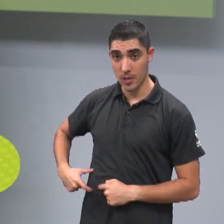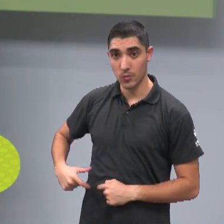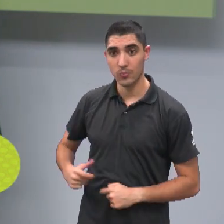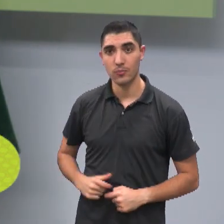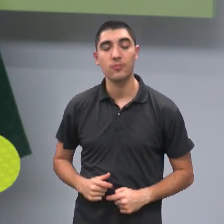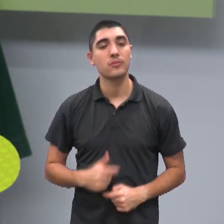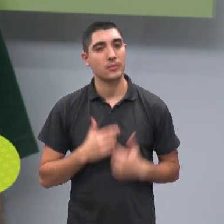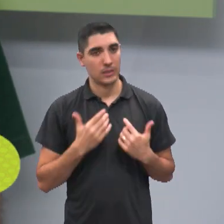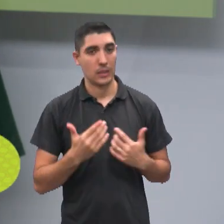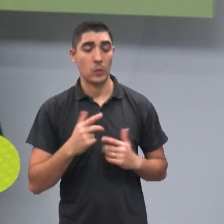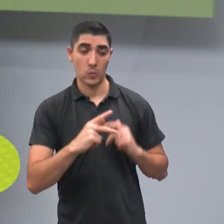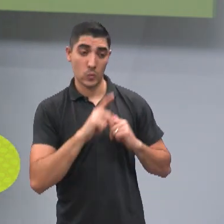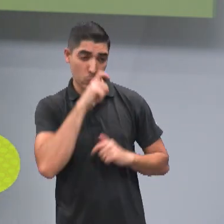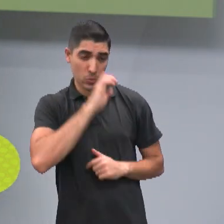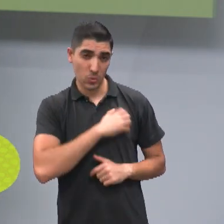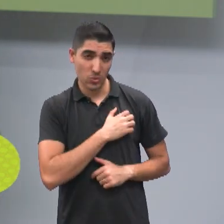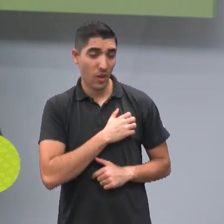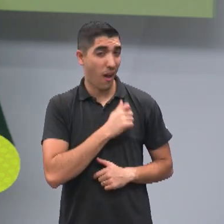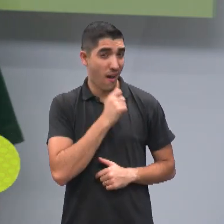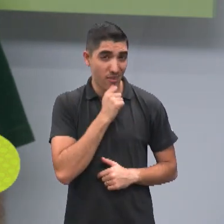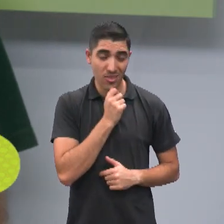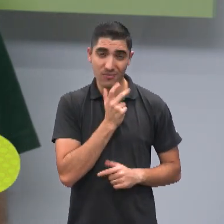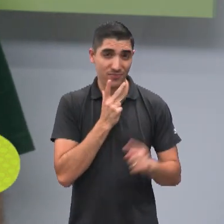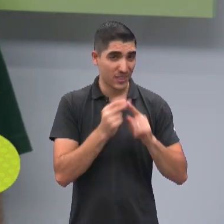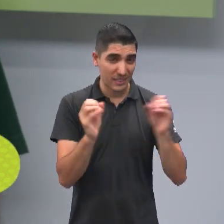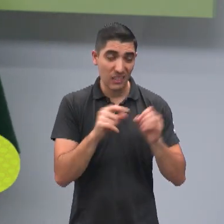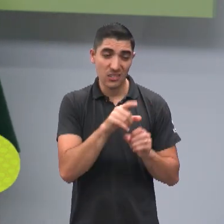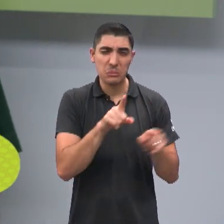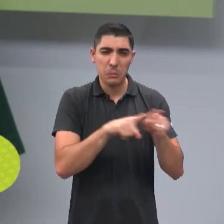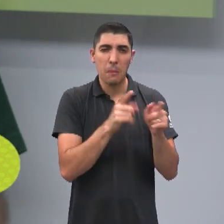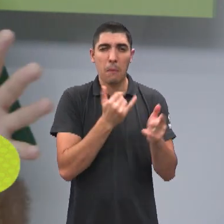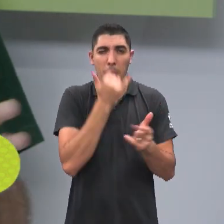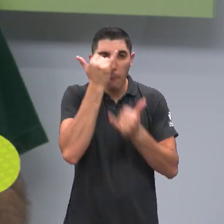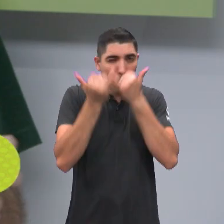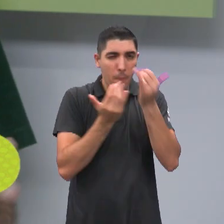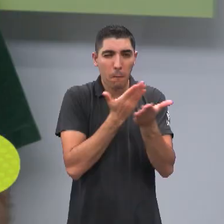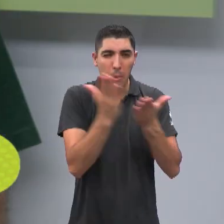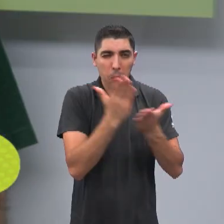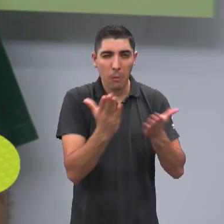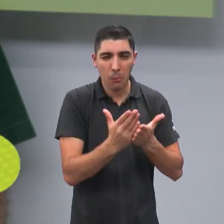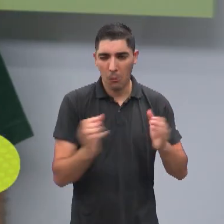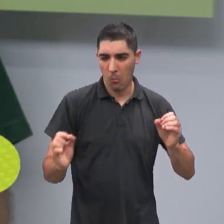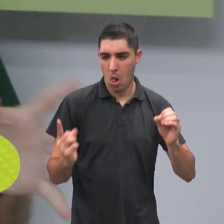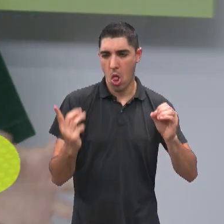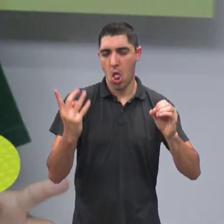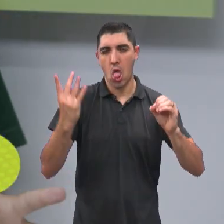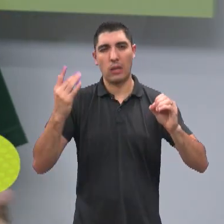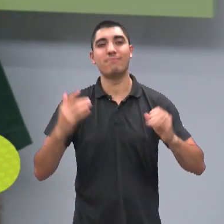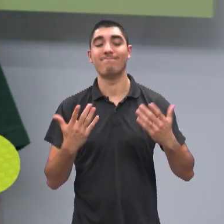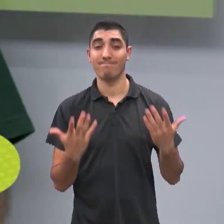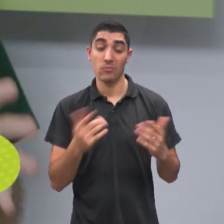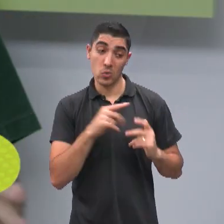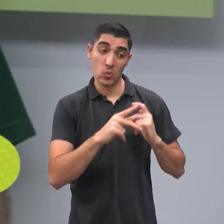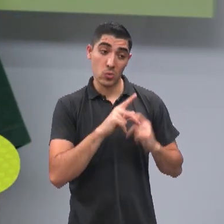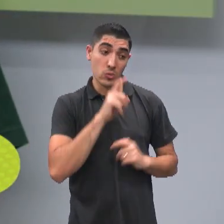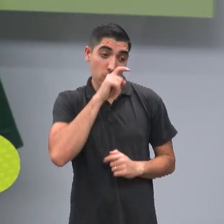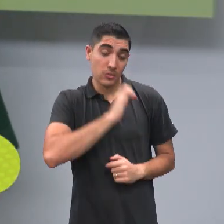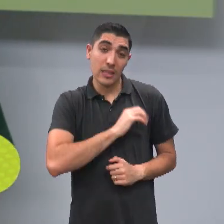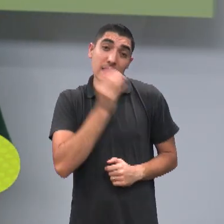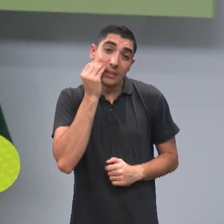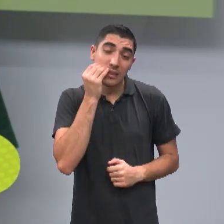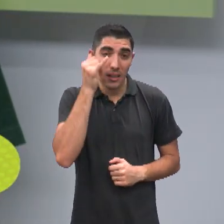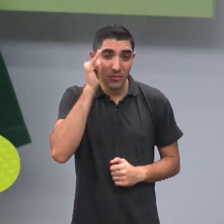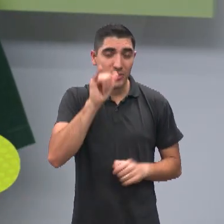e praticamente só tomou goleadas, né? Então o São José tem que tentar de uma maneira aí não tomar gols, que se não tomar gols já é